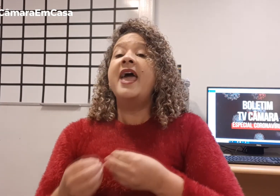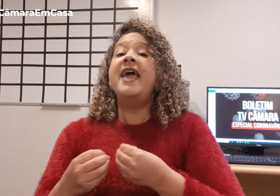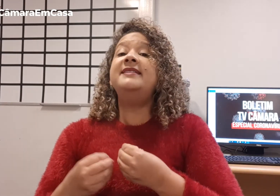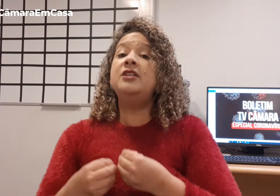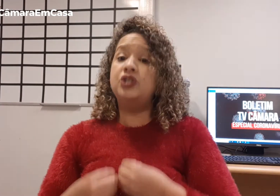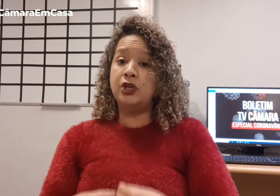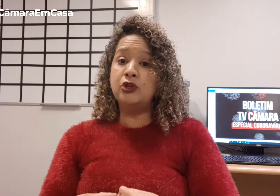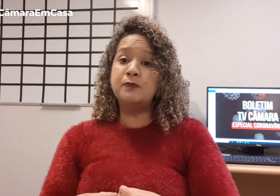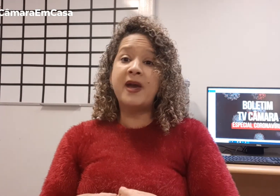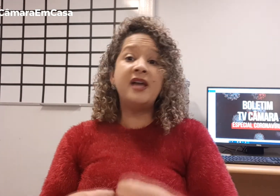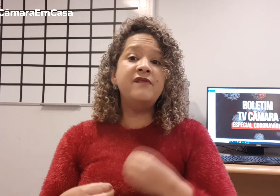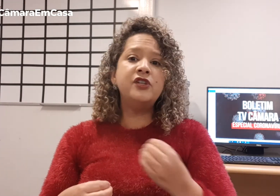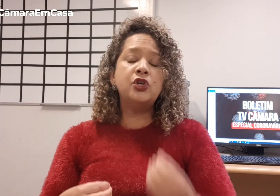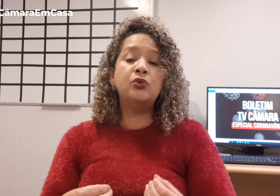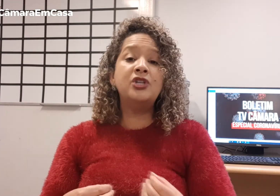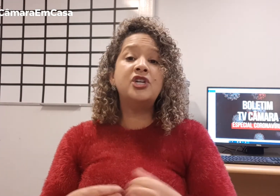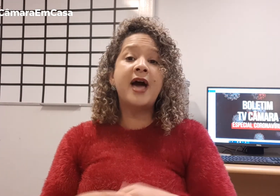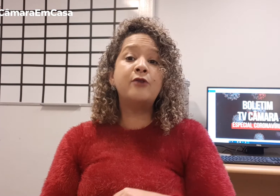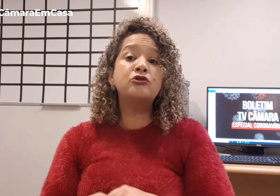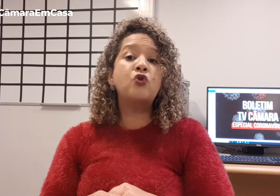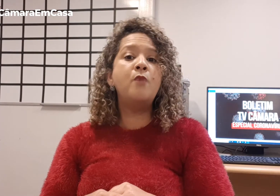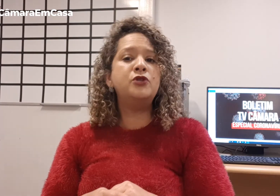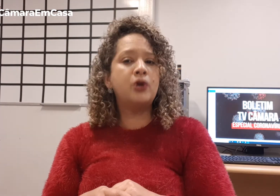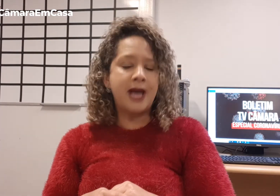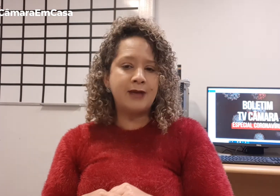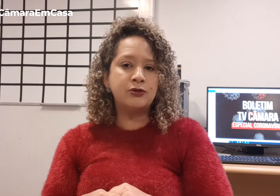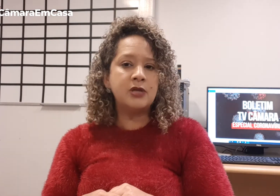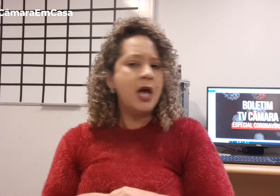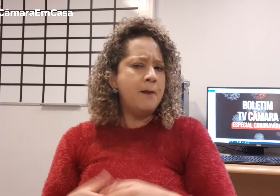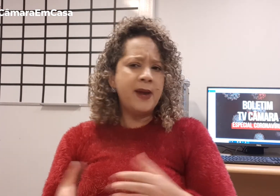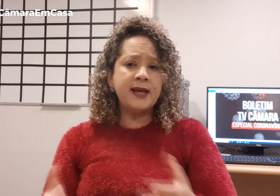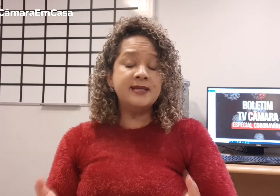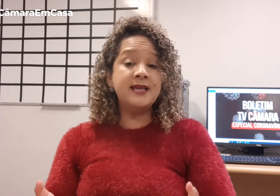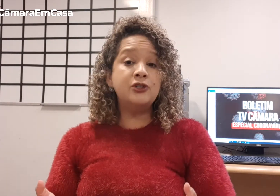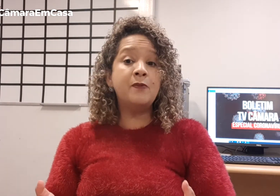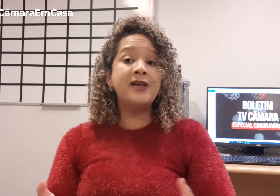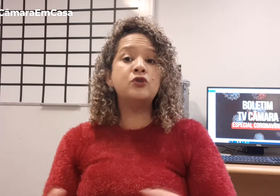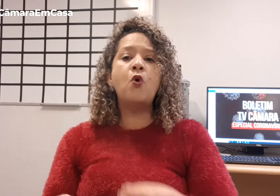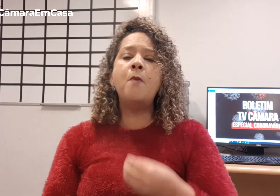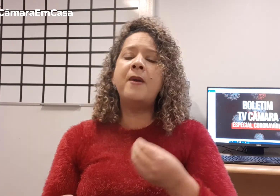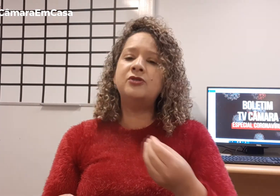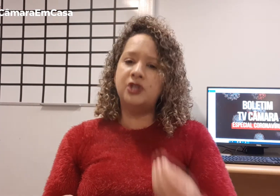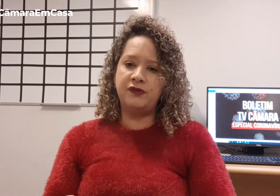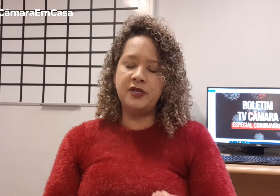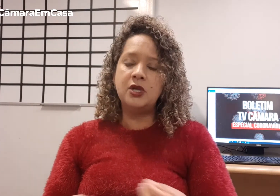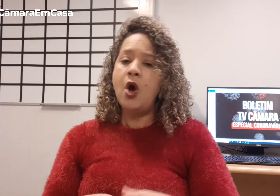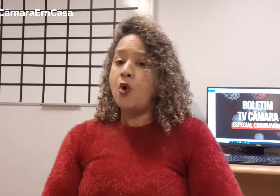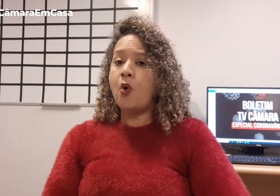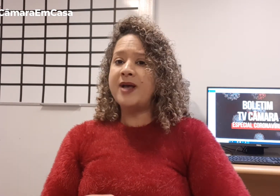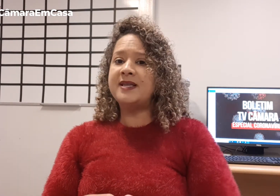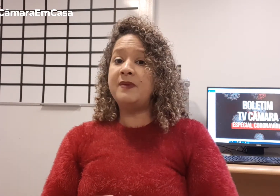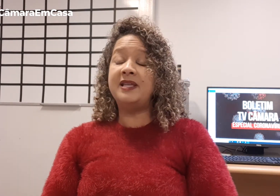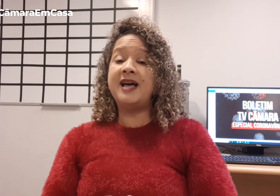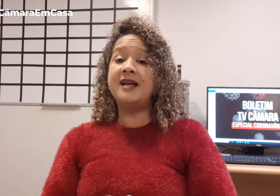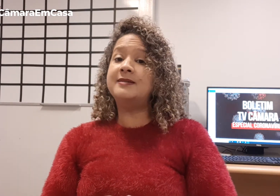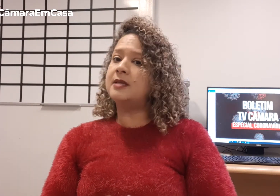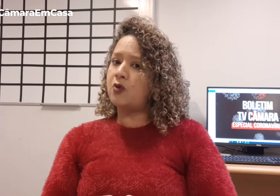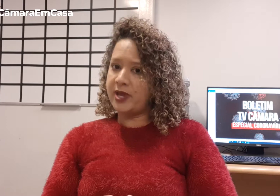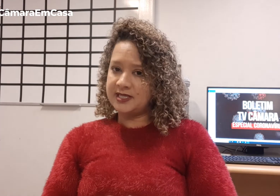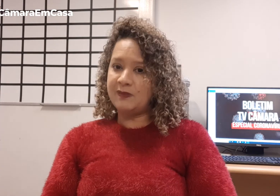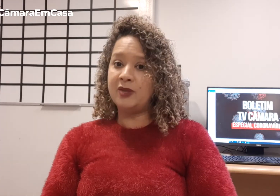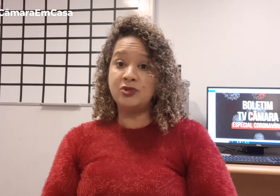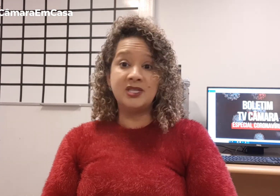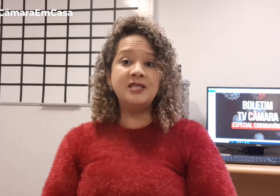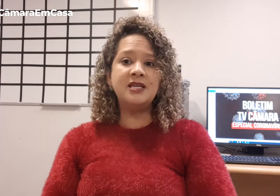requisitos exigidos para a investidura de cargos comissionados para que sejam mais compatíveis com as habilidades